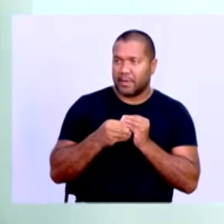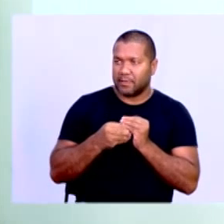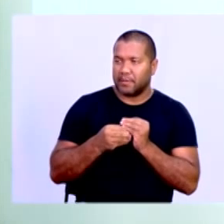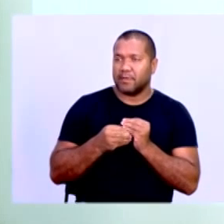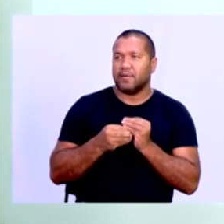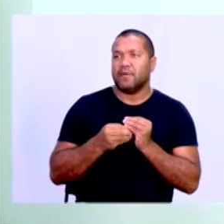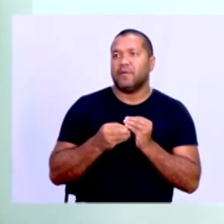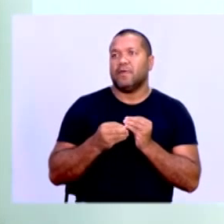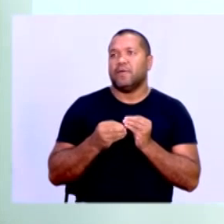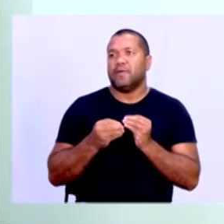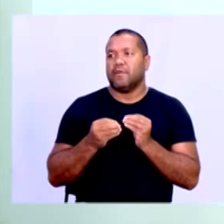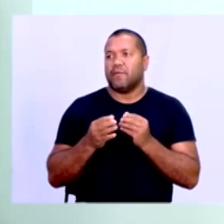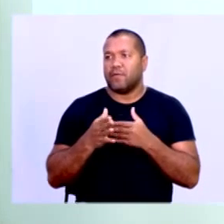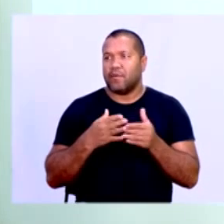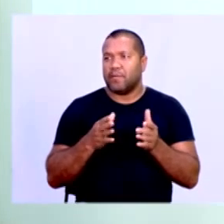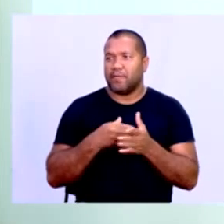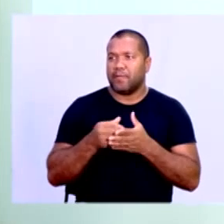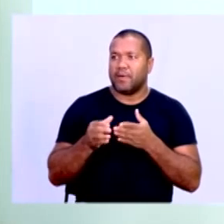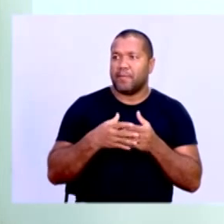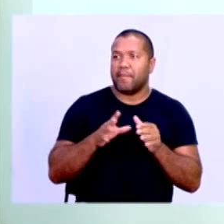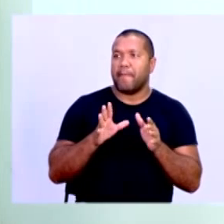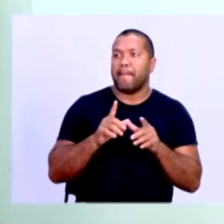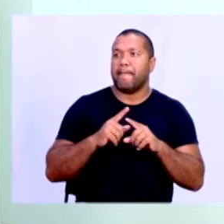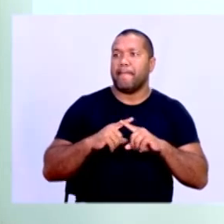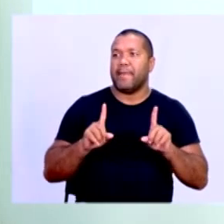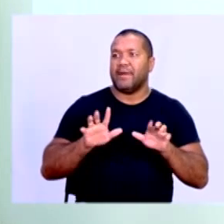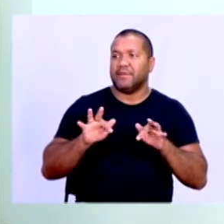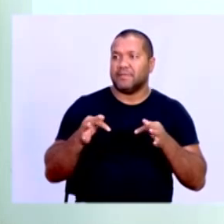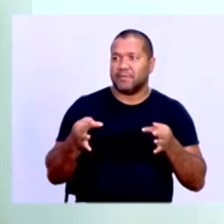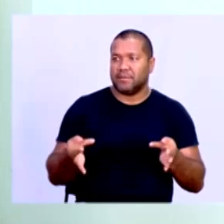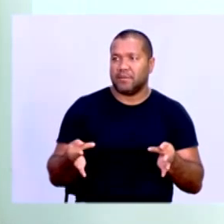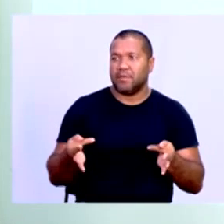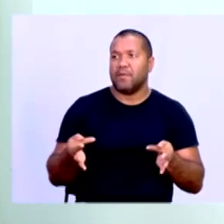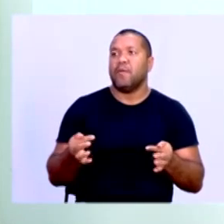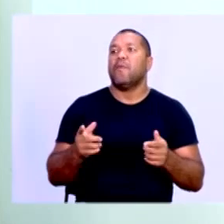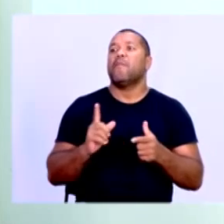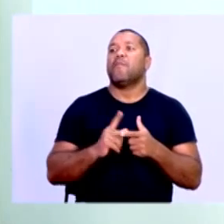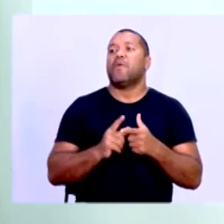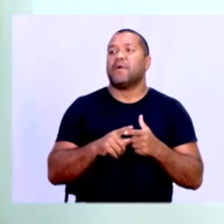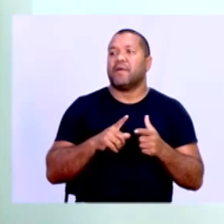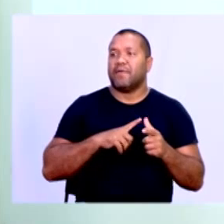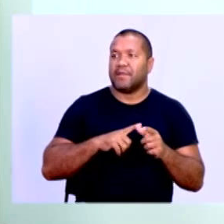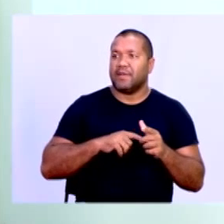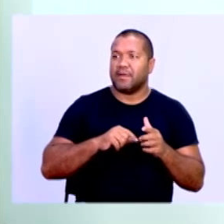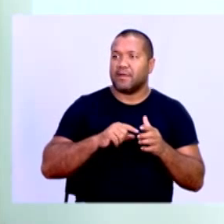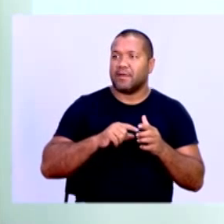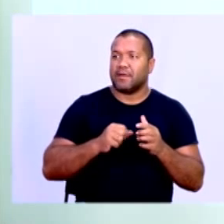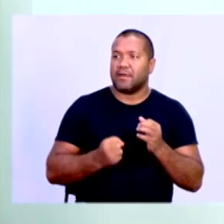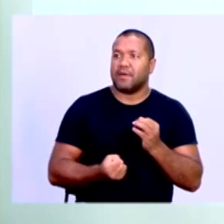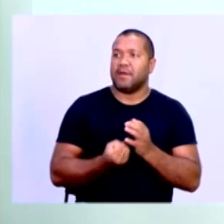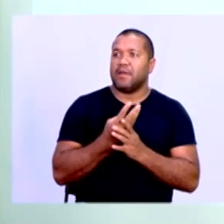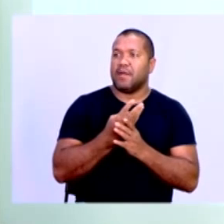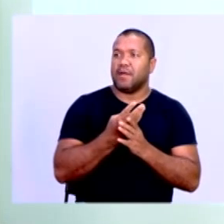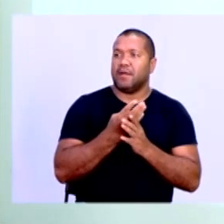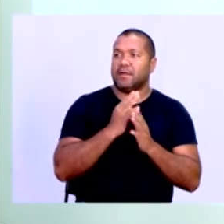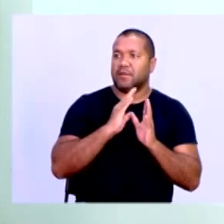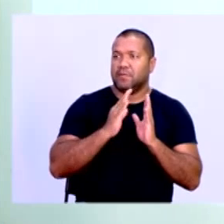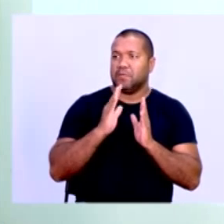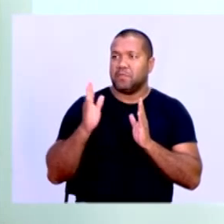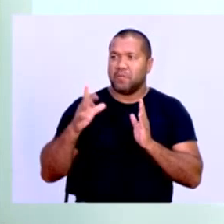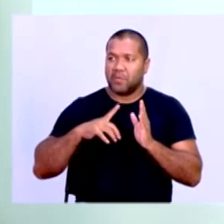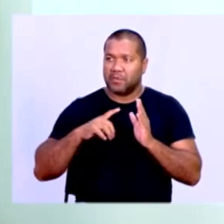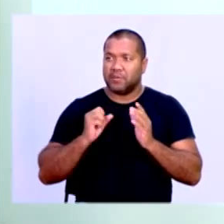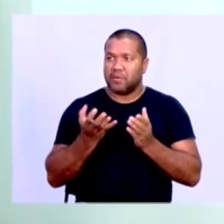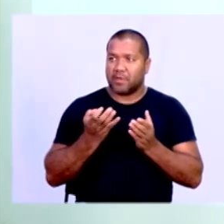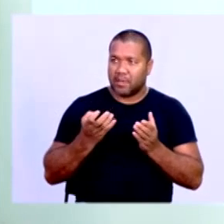né? Porque eu vou estar utilizando uma biblioteca. Na verdade, se eu desenvolver um sistema, ele vai